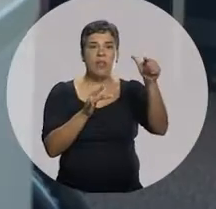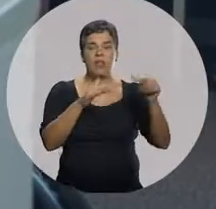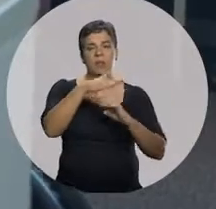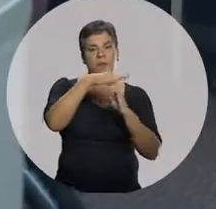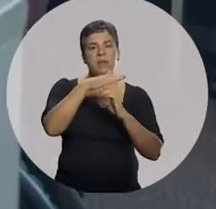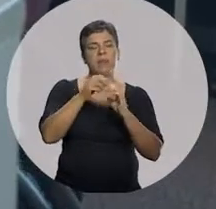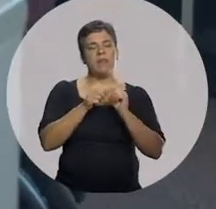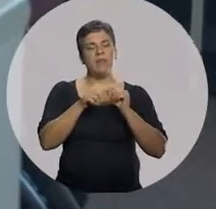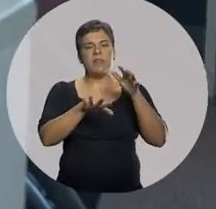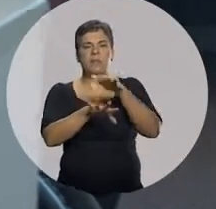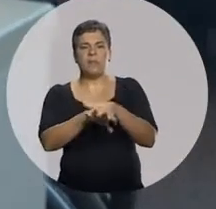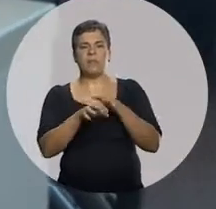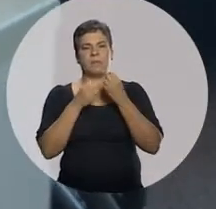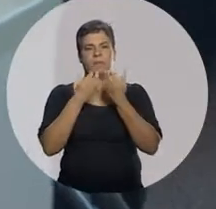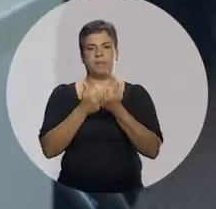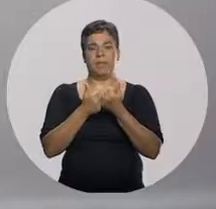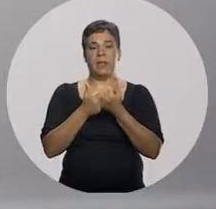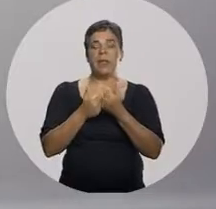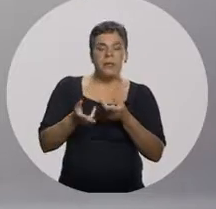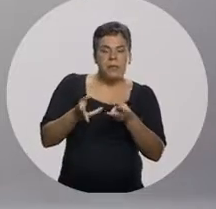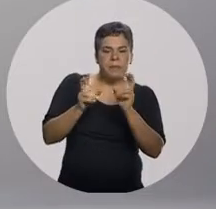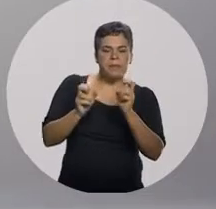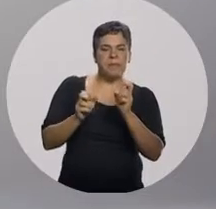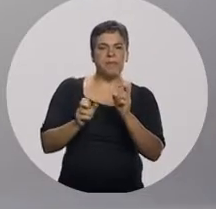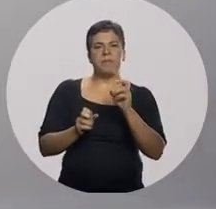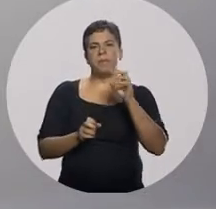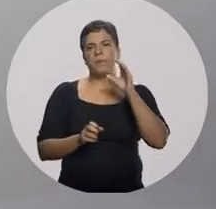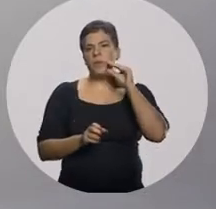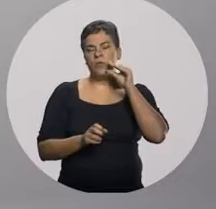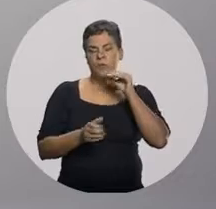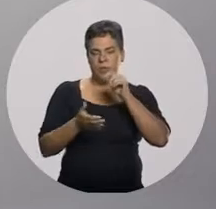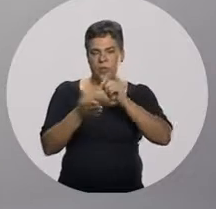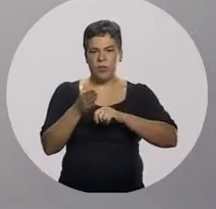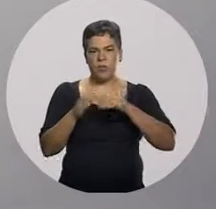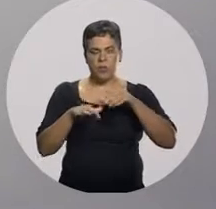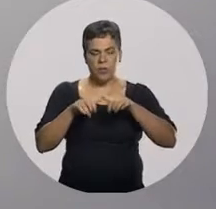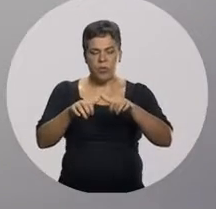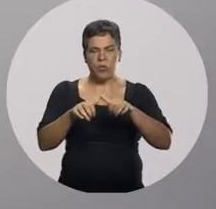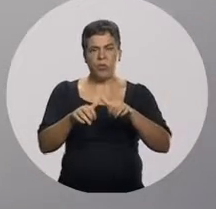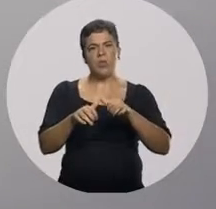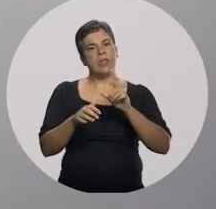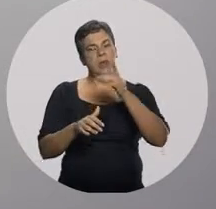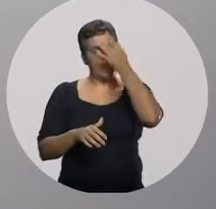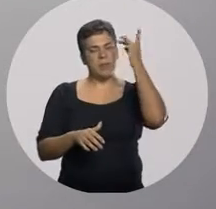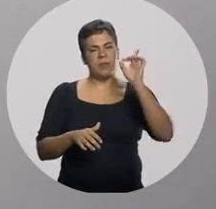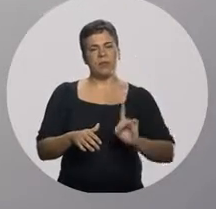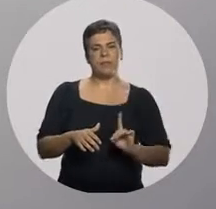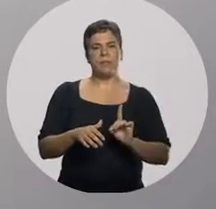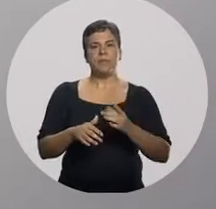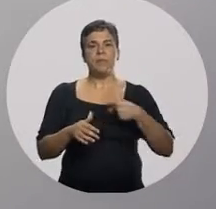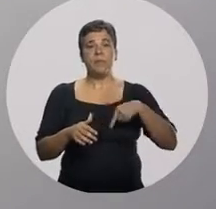inclusão de uma forma bem feita. Uma vez que a gente identifica um candidato na nossa base de dados e que ele se auto-identifica como uma pessoa